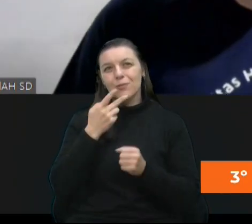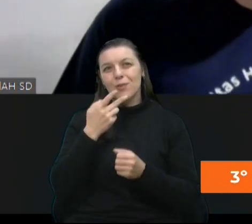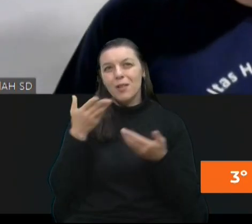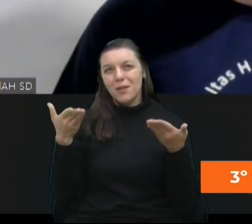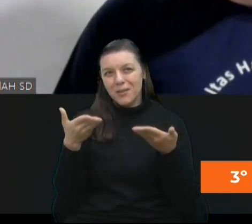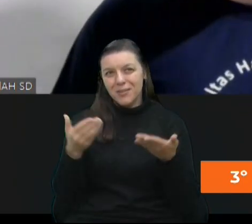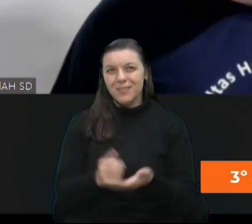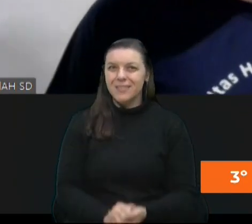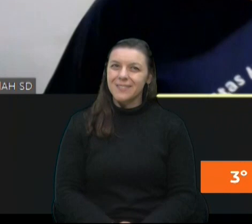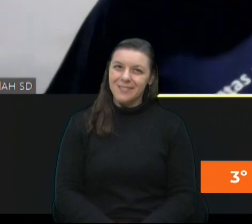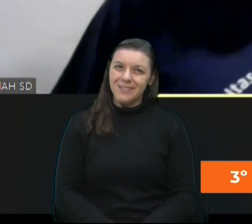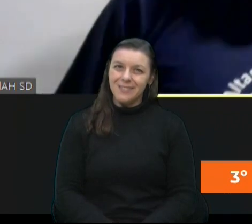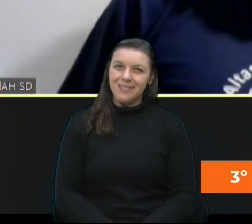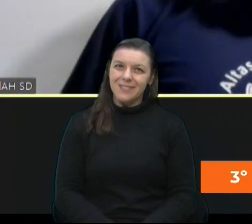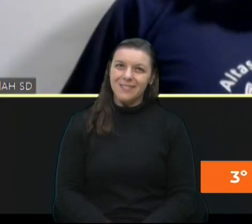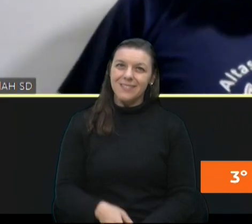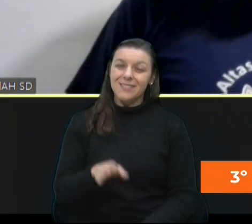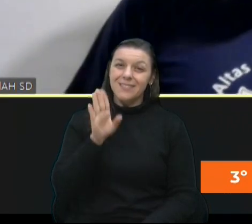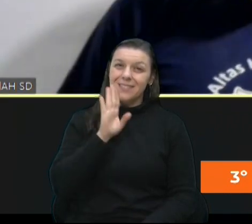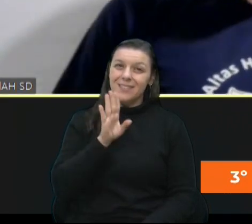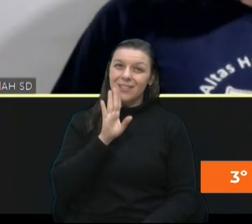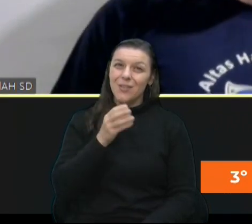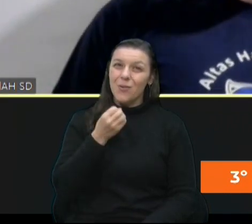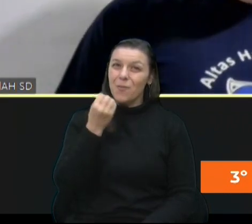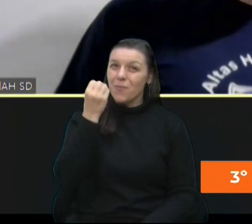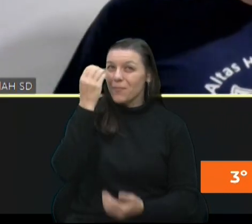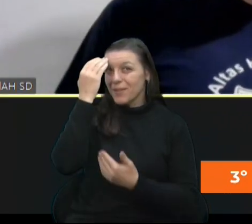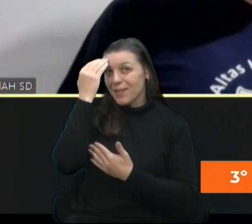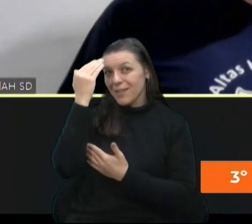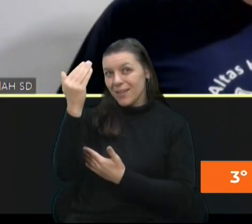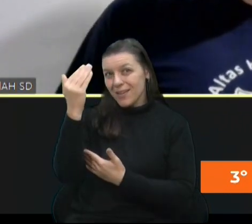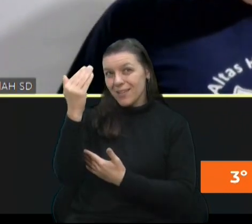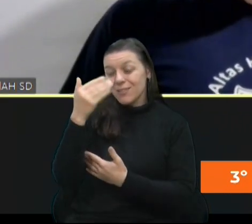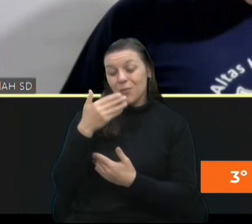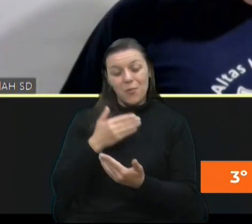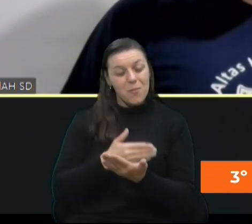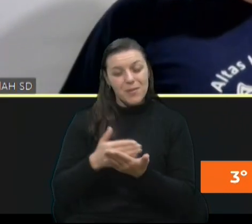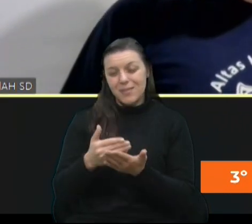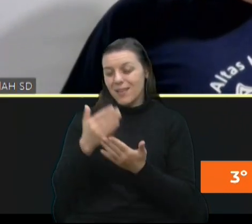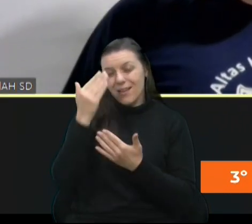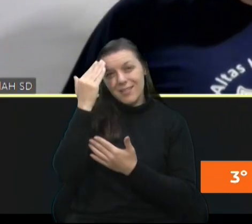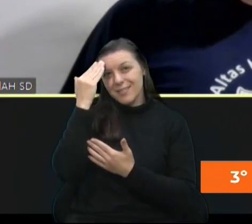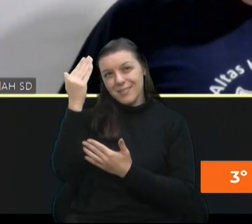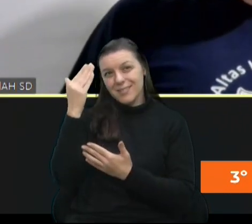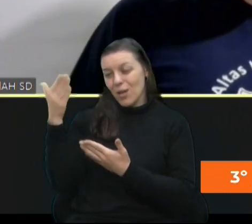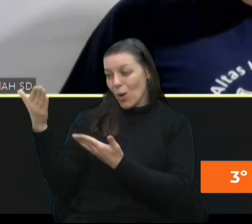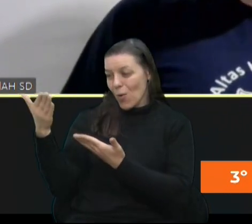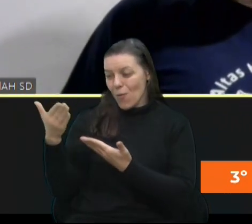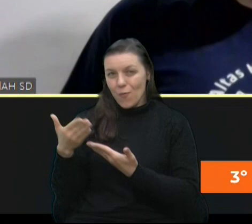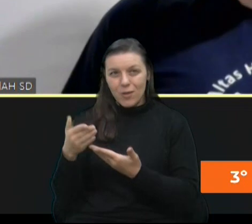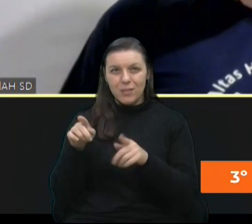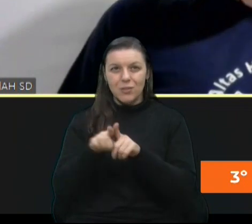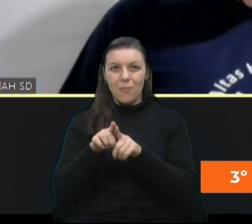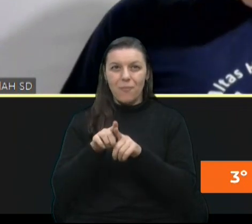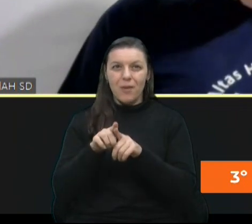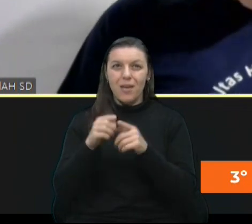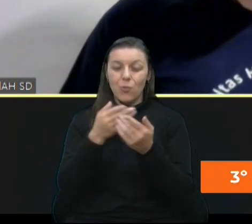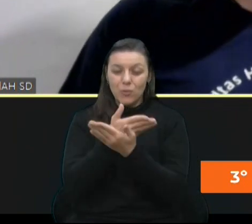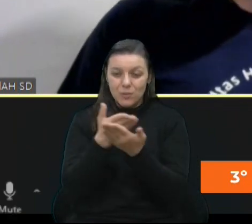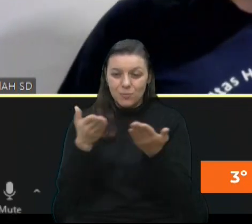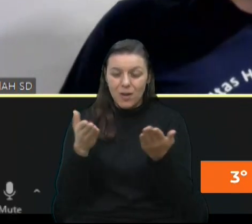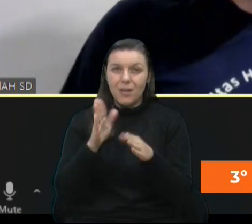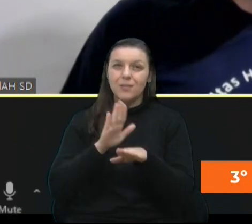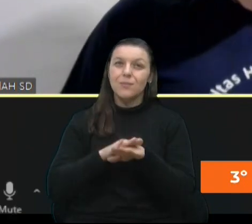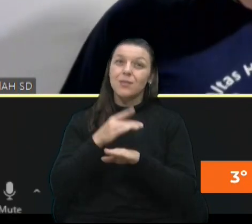ouvir. Beleza, obrigado. Eu começo agradecendo o convite, o espaço, mais uma